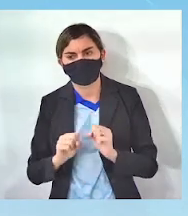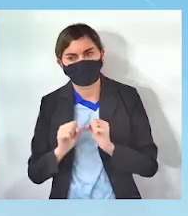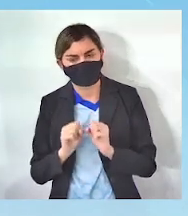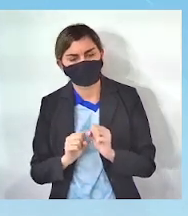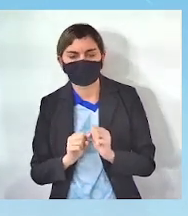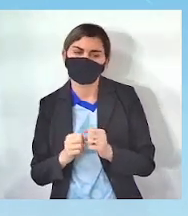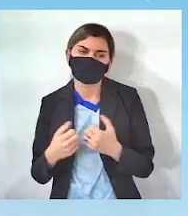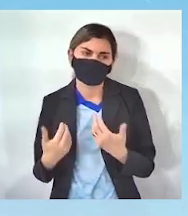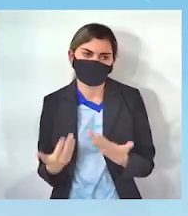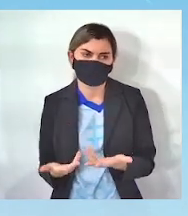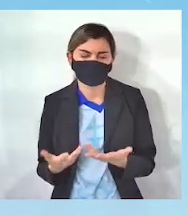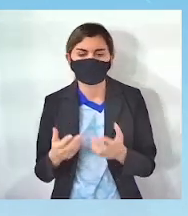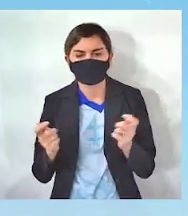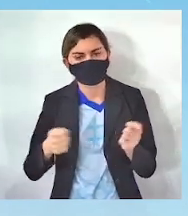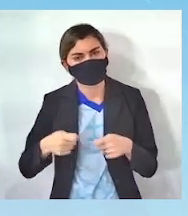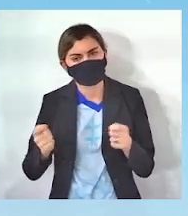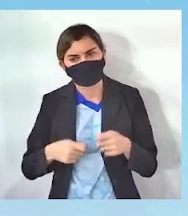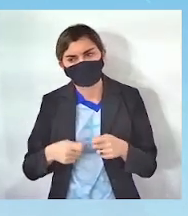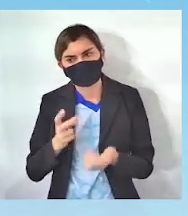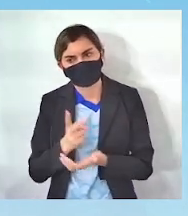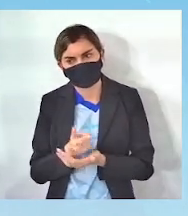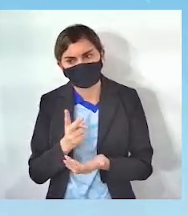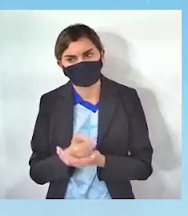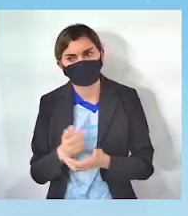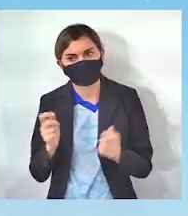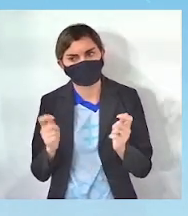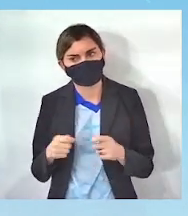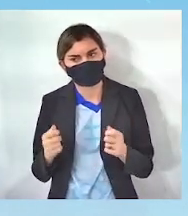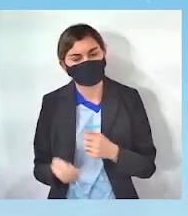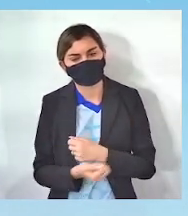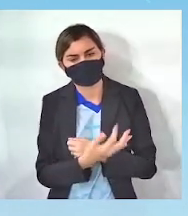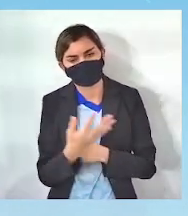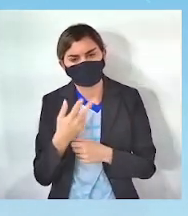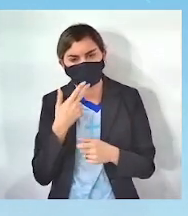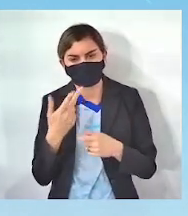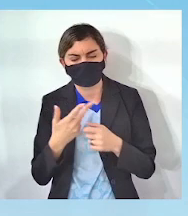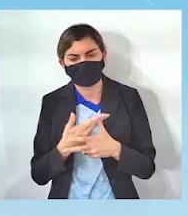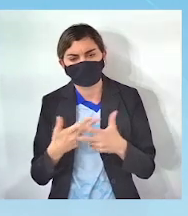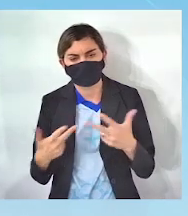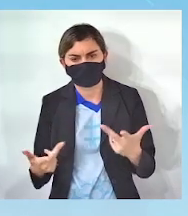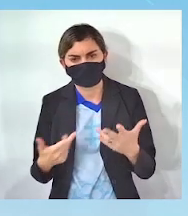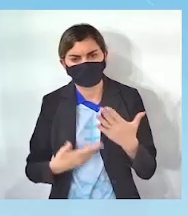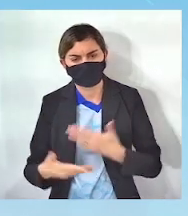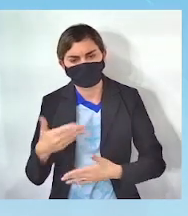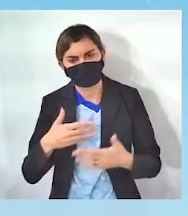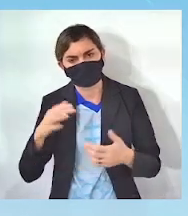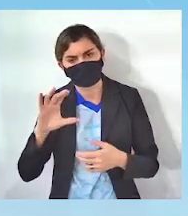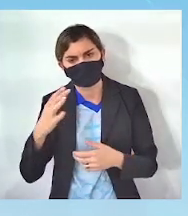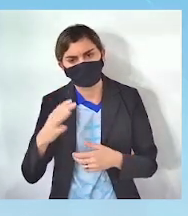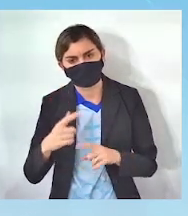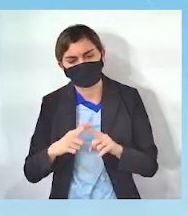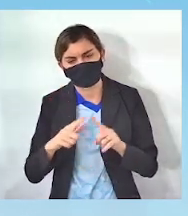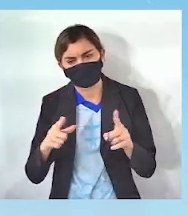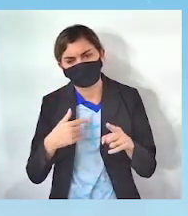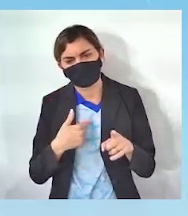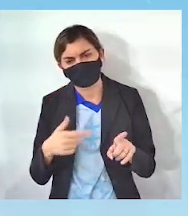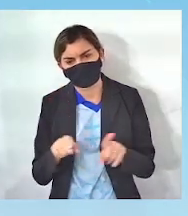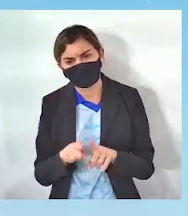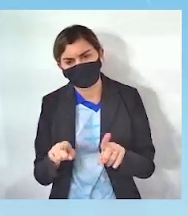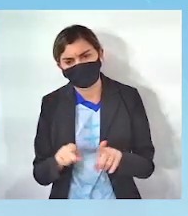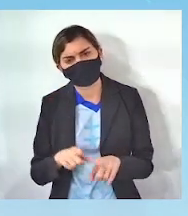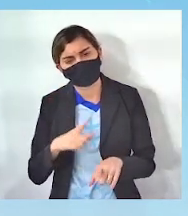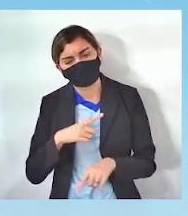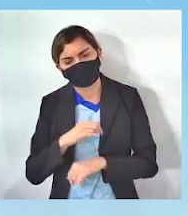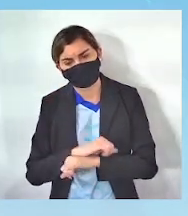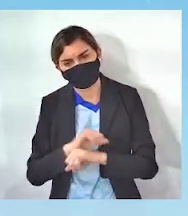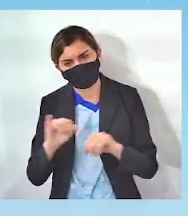ser, é possível, sempre é possível quando a gente está falando de algo relacionado à ciência. Mas eu também tenho que dizer para você que